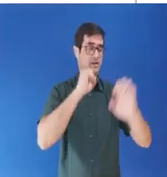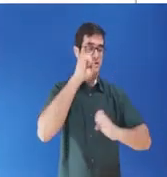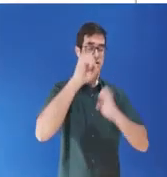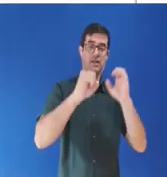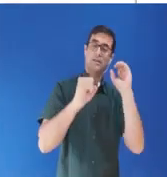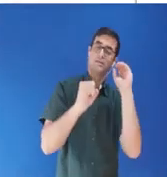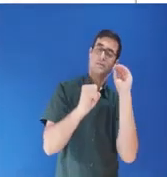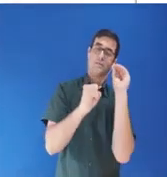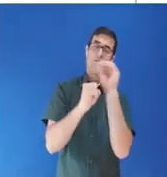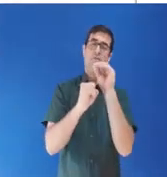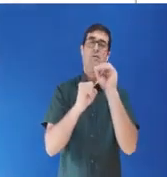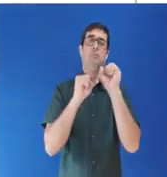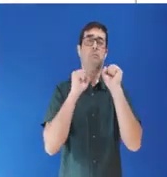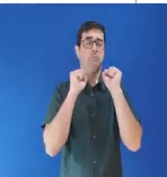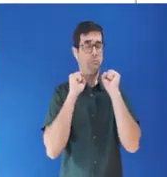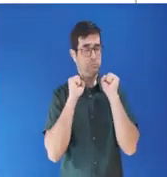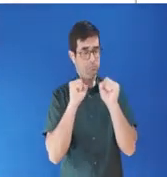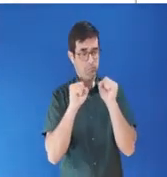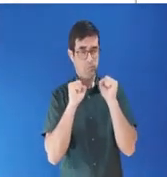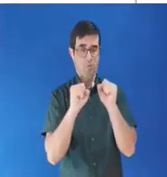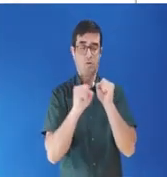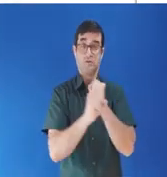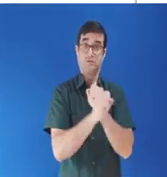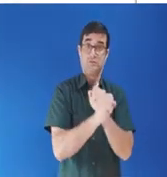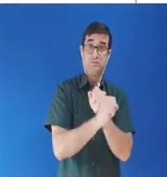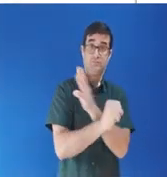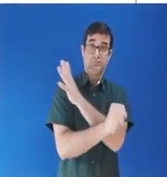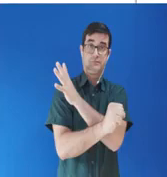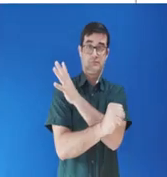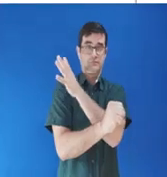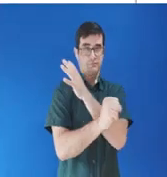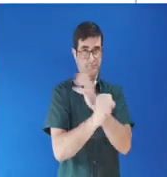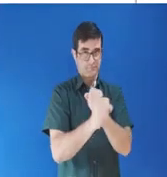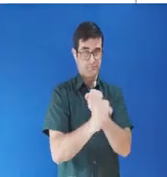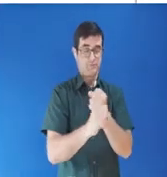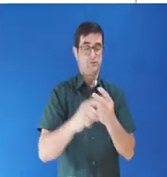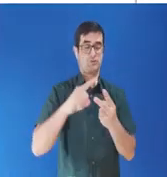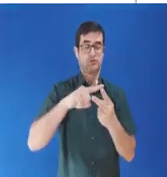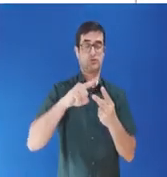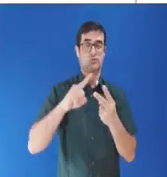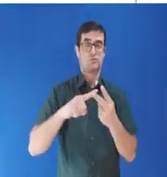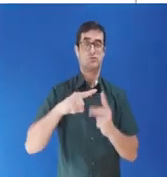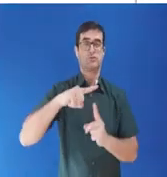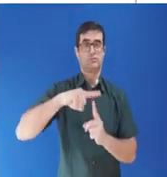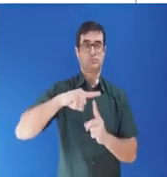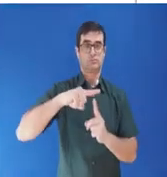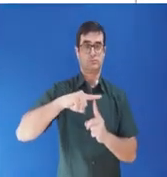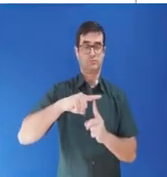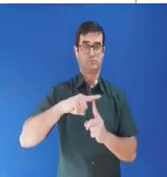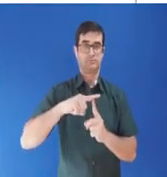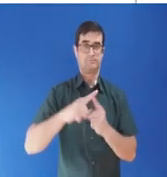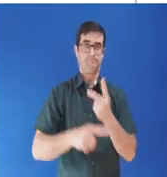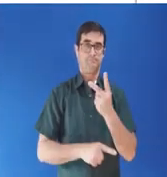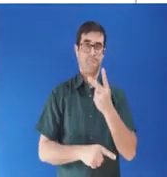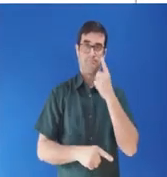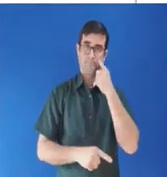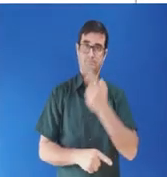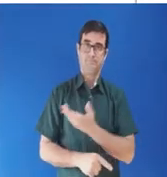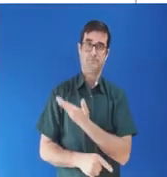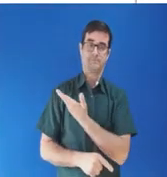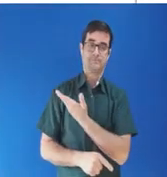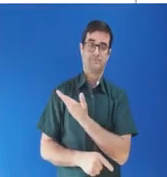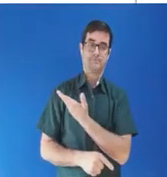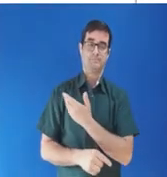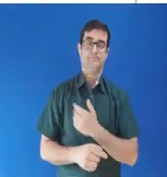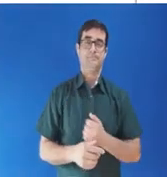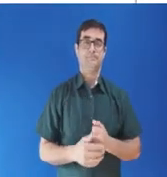elétron, pode ser tanto um processo endo quanto exotérmico. Então, de uma forma geral, a gente pode